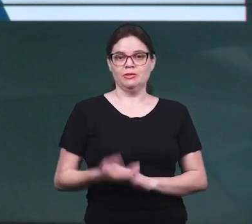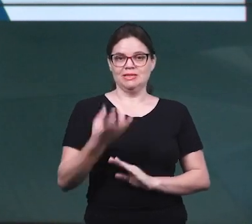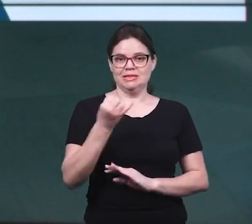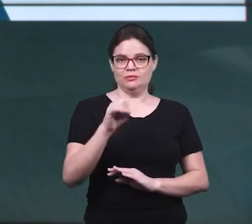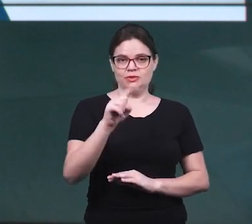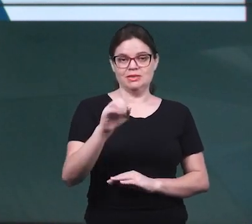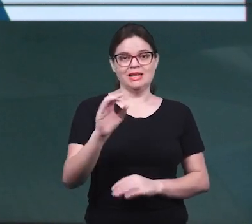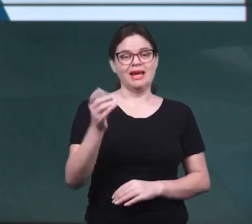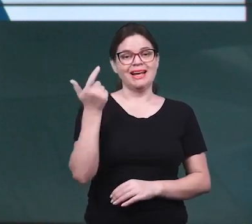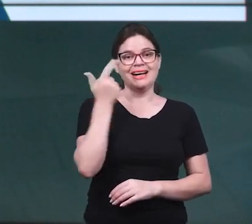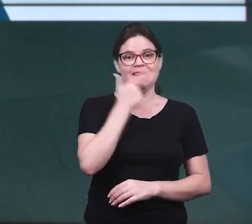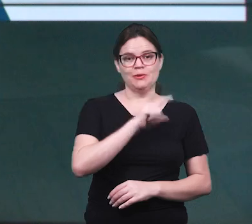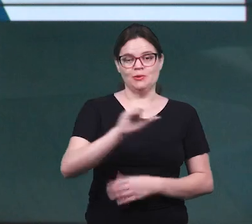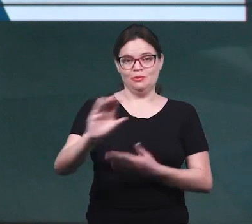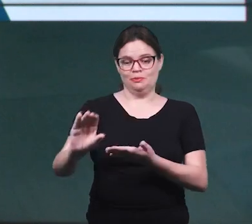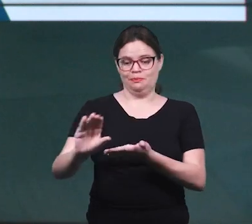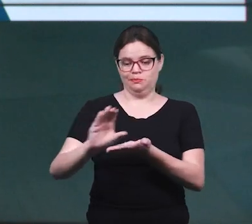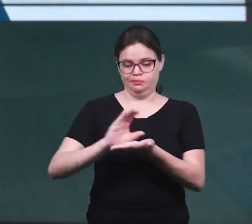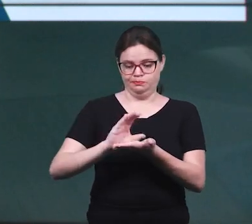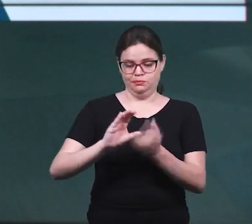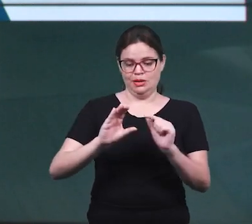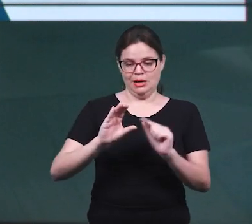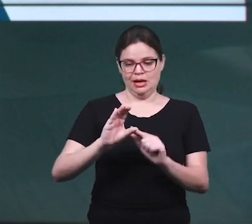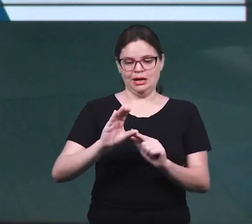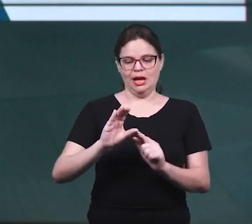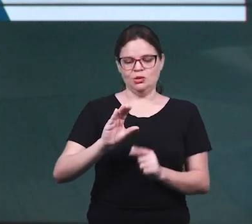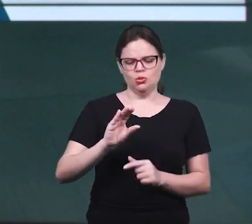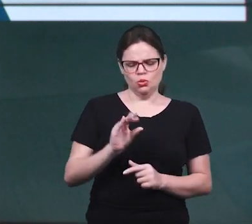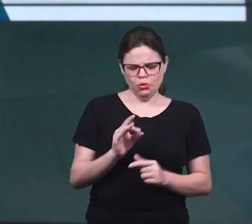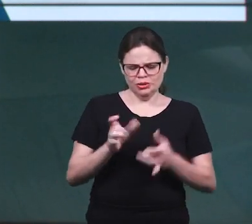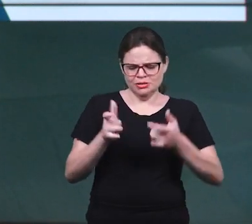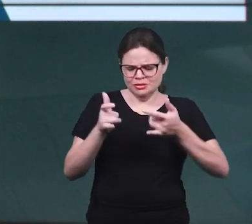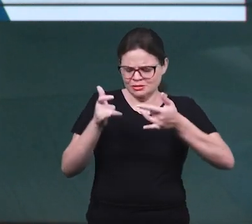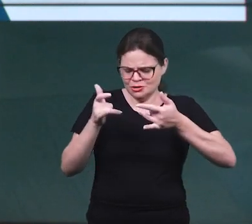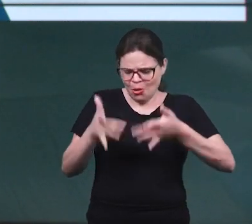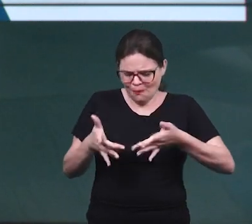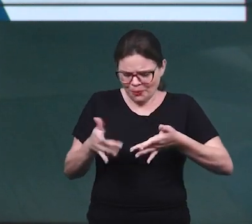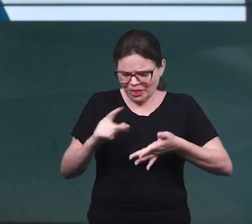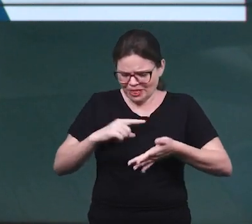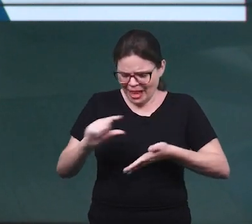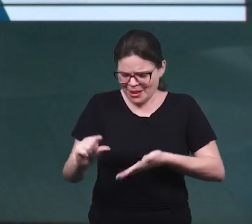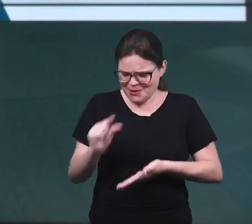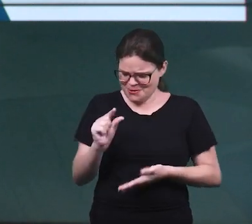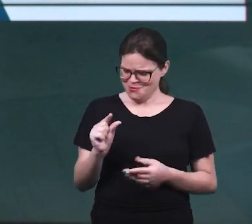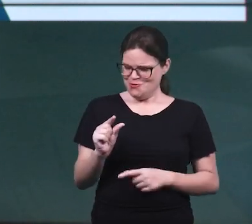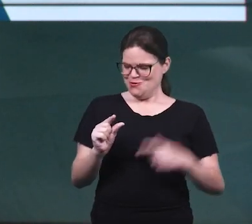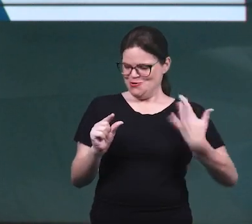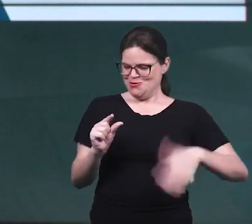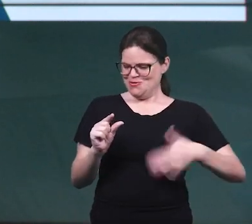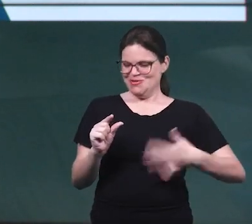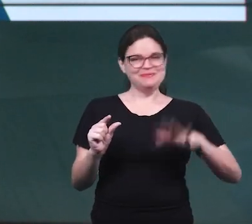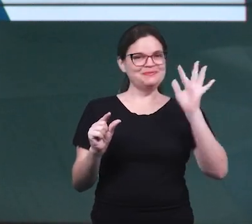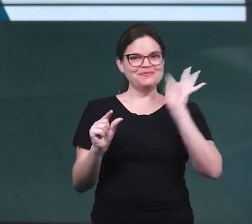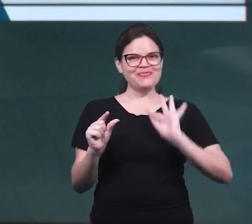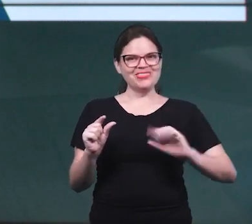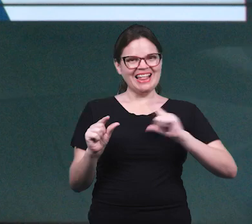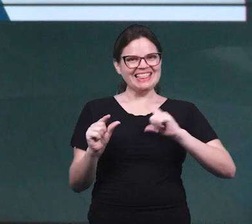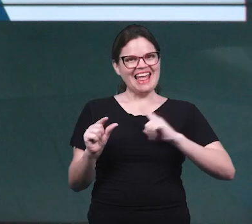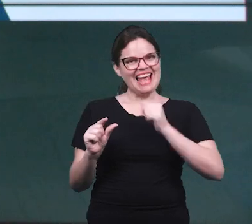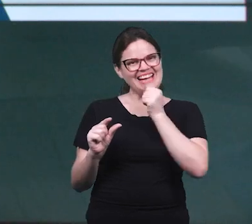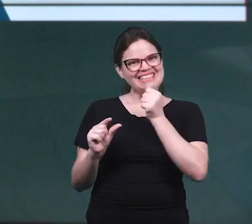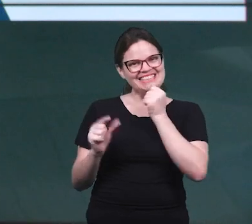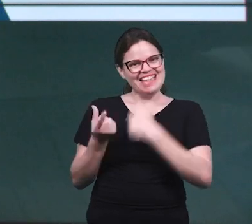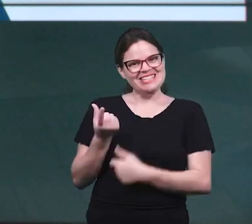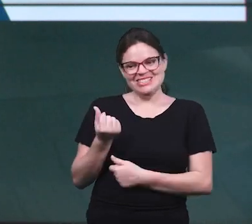ele provoca uma sensação de felicidade, de alegria. O